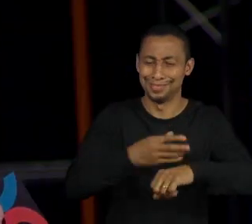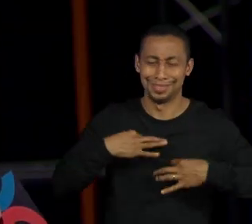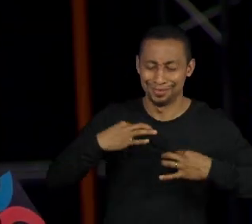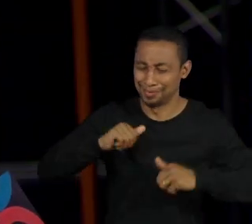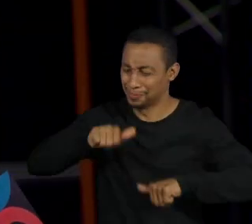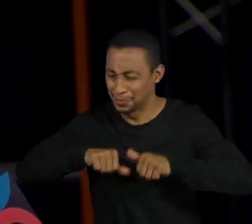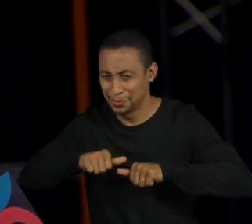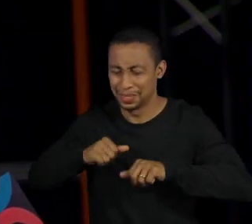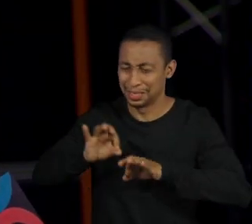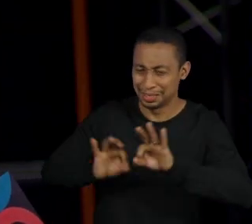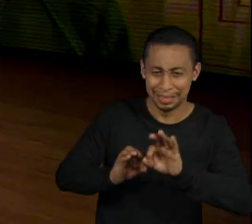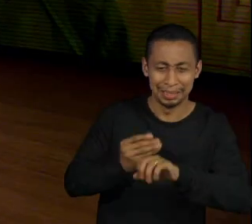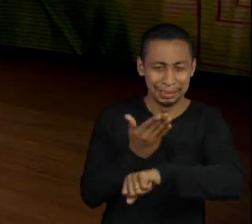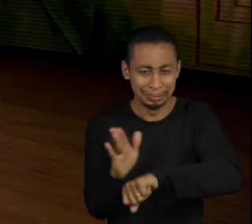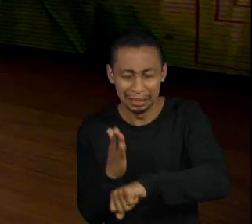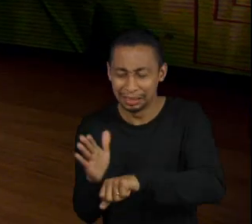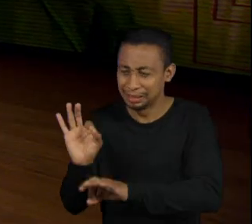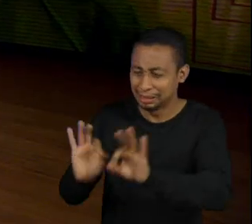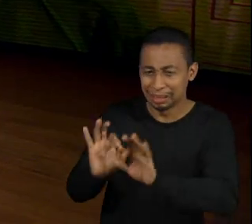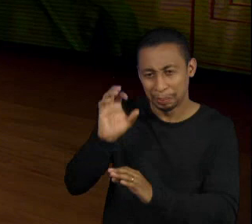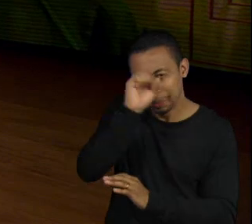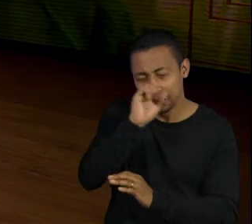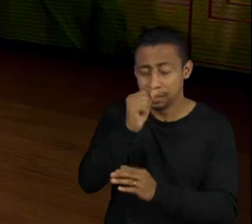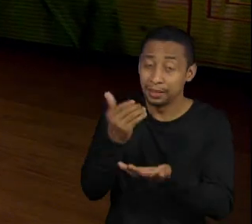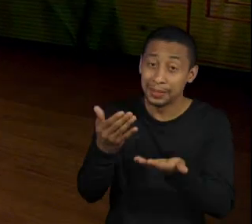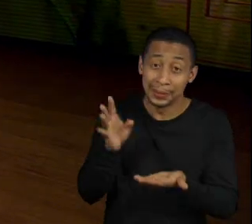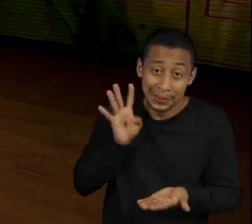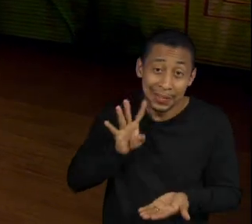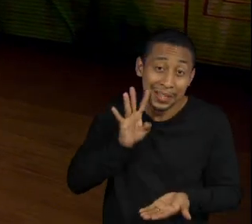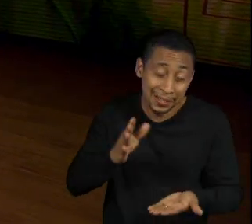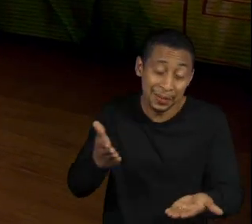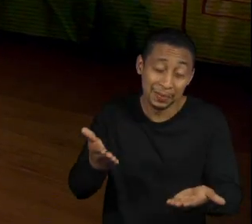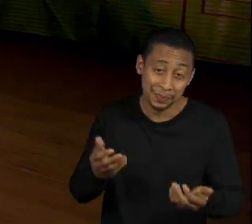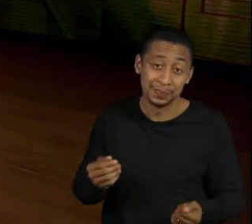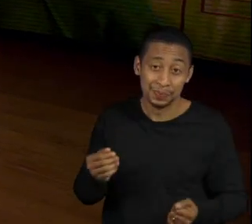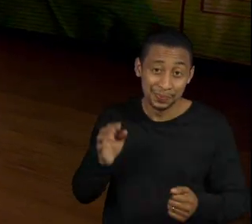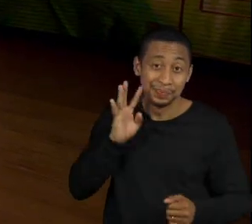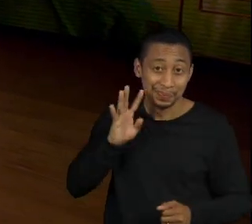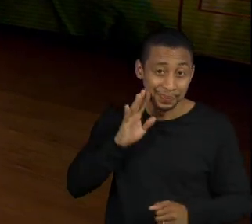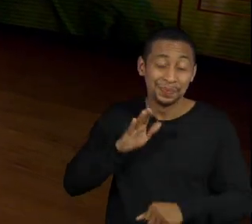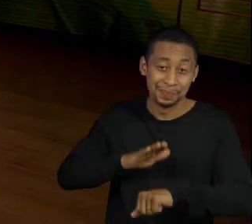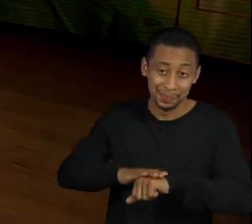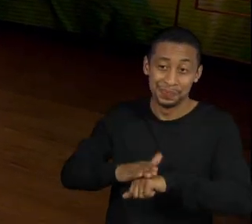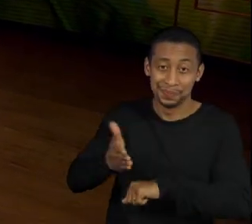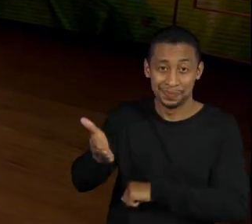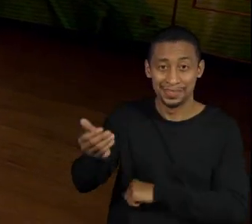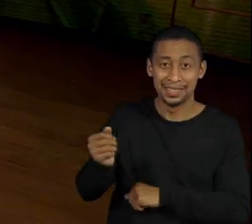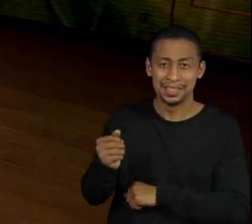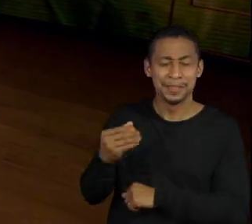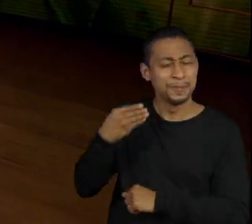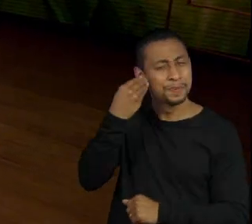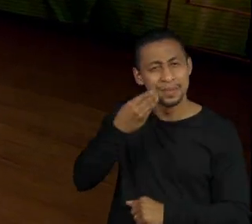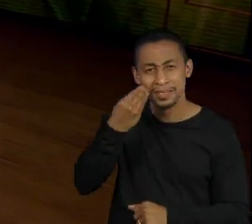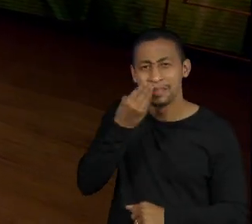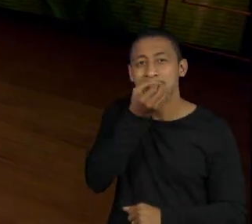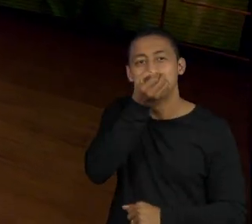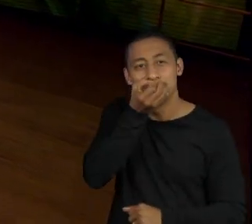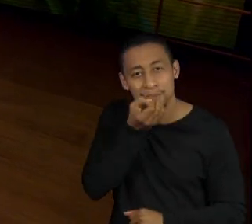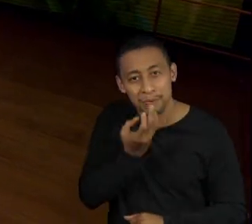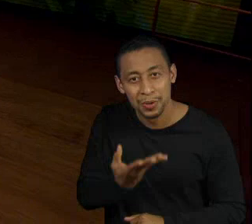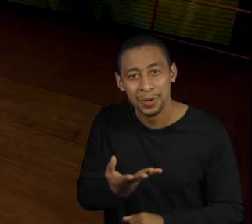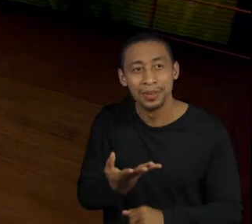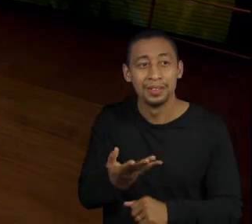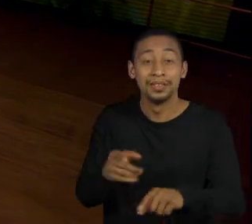aprender. Foi muito, muito legal, assim, muito divertido fazer, e foi uma experiência muito boa poder morar